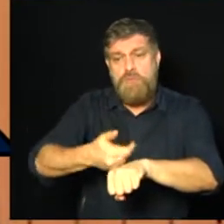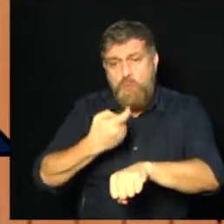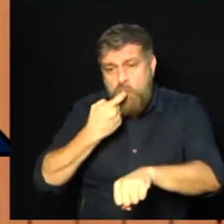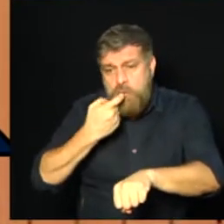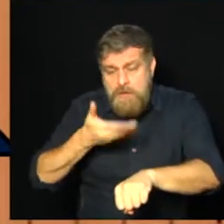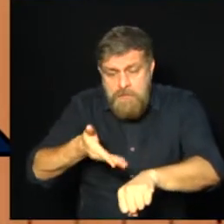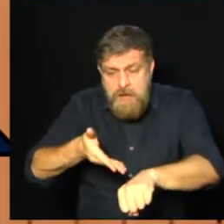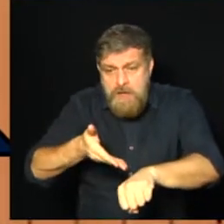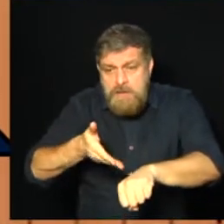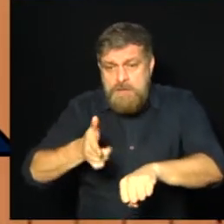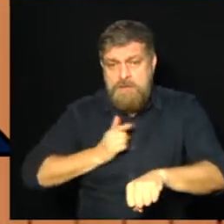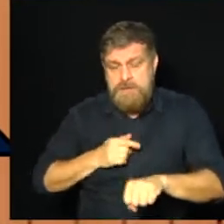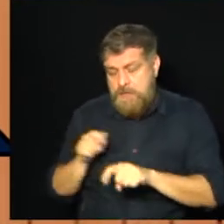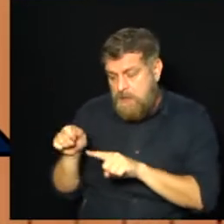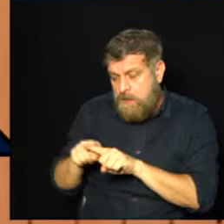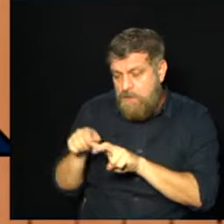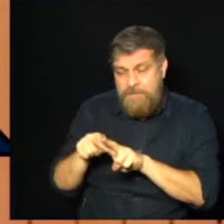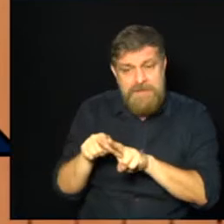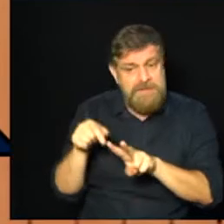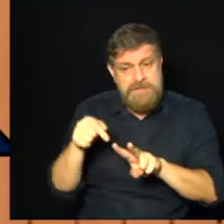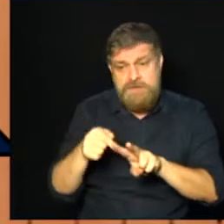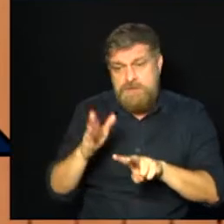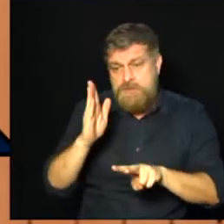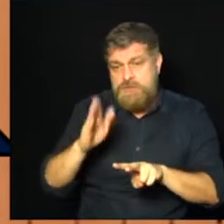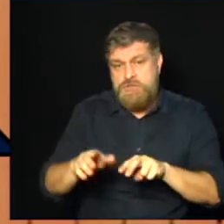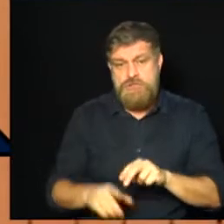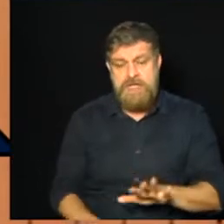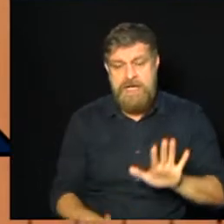temos aí alguns meses para que